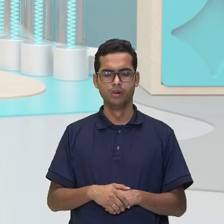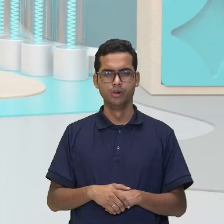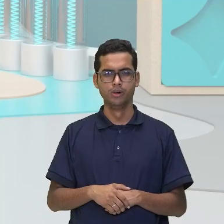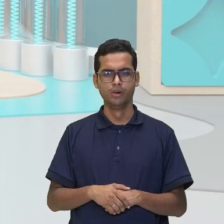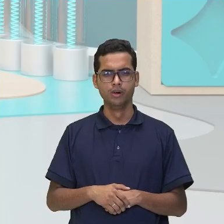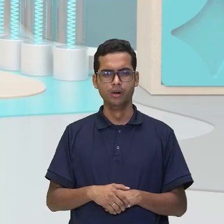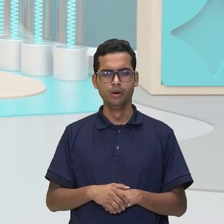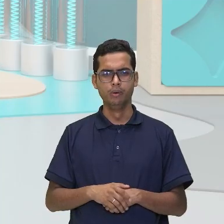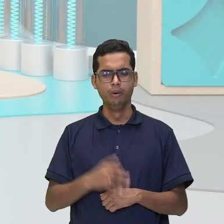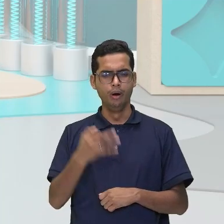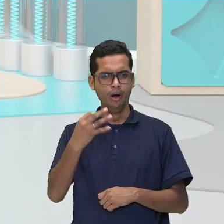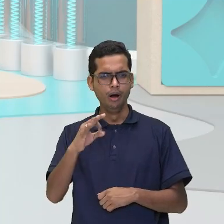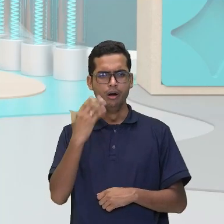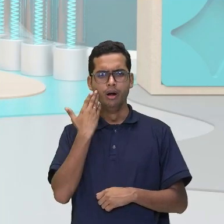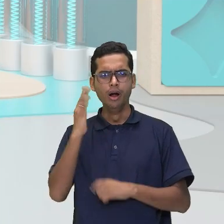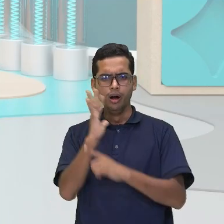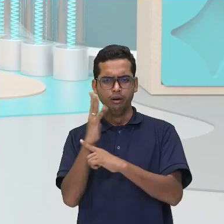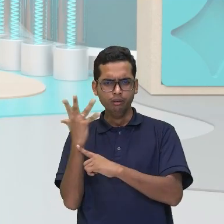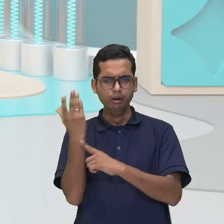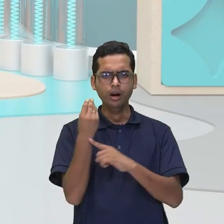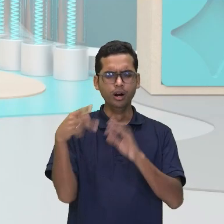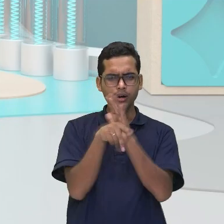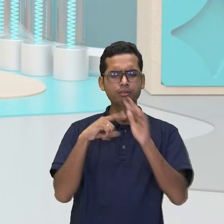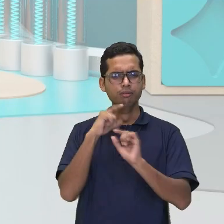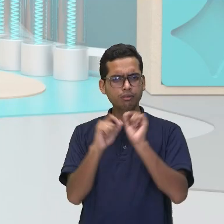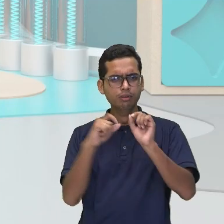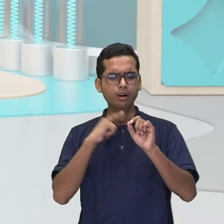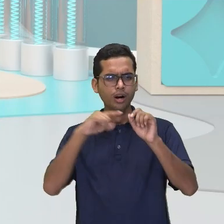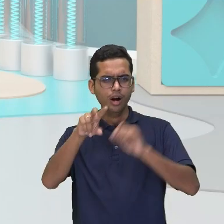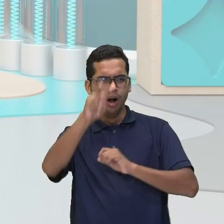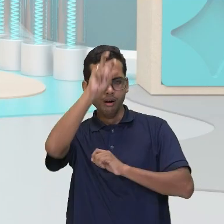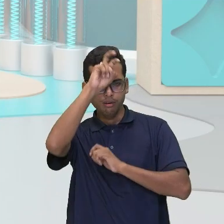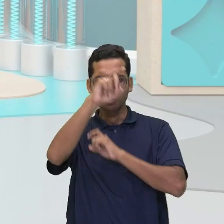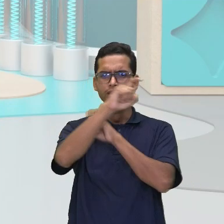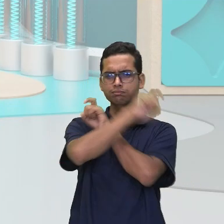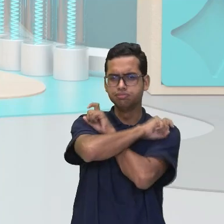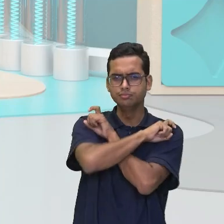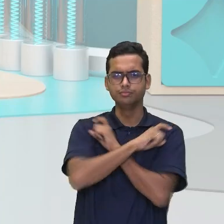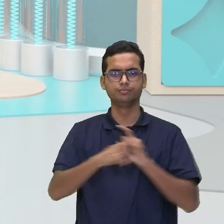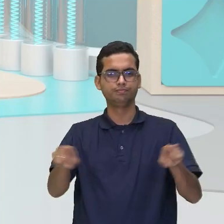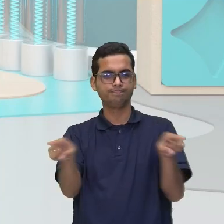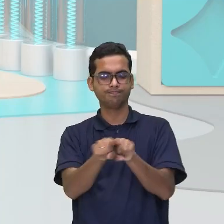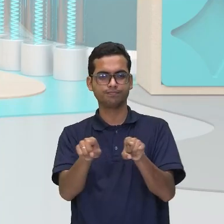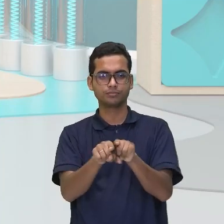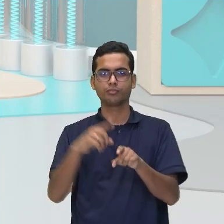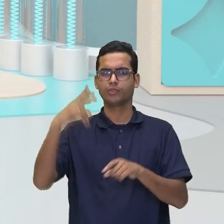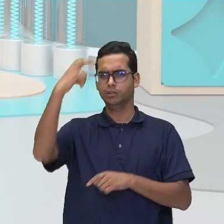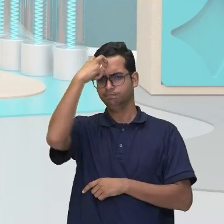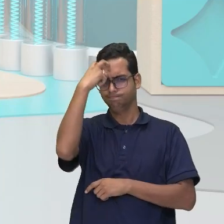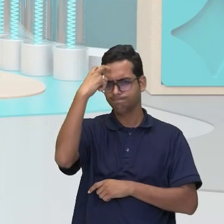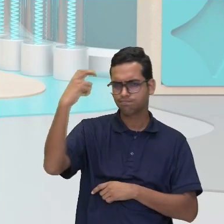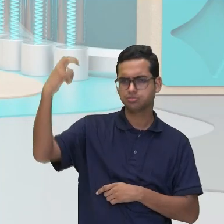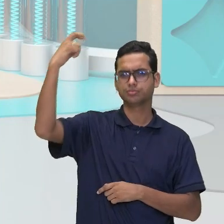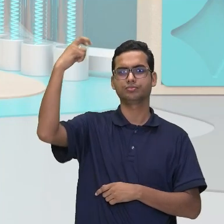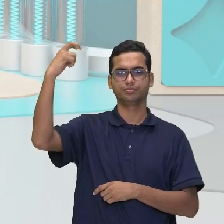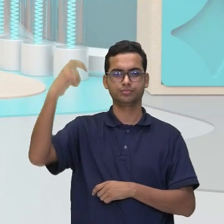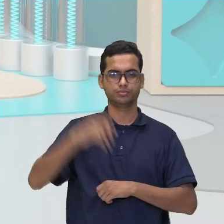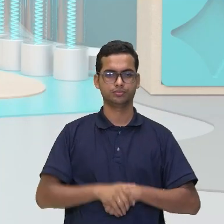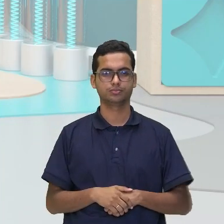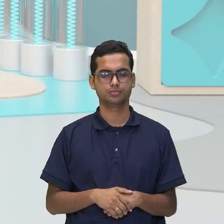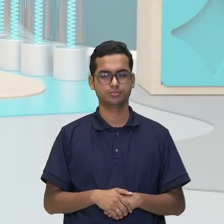todo, certo, da arte egípcia, que eles eram o quê? Megas inteligentes, que eles fizeram